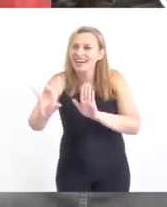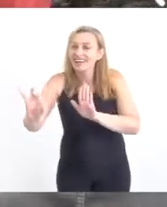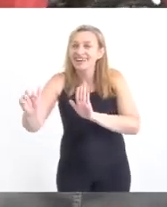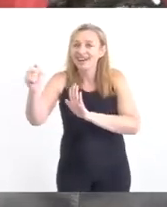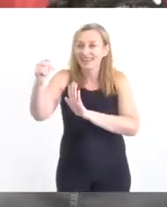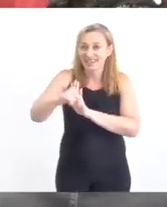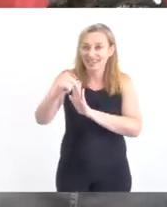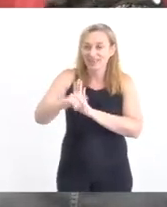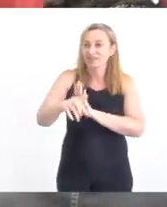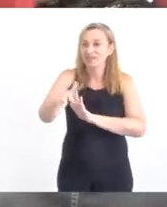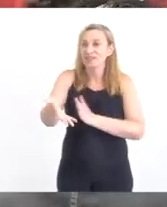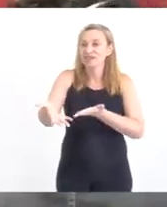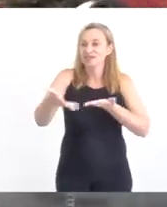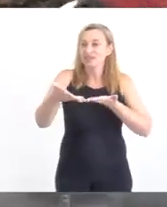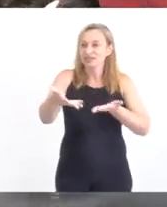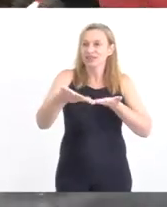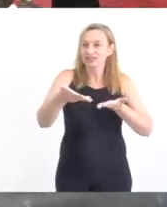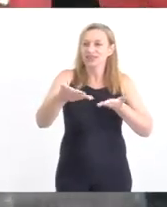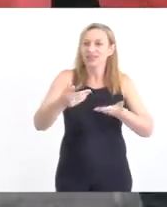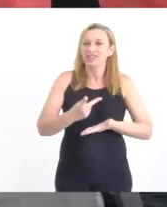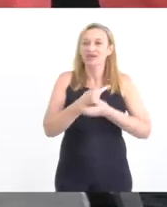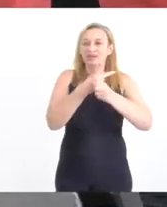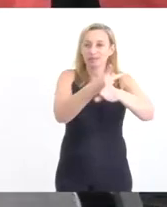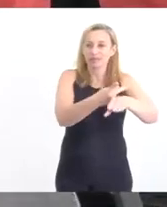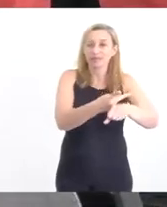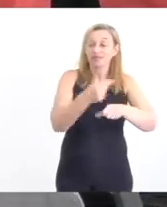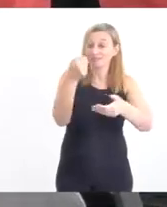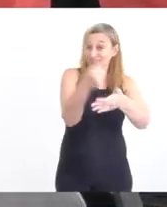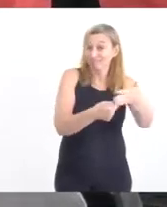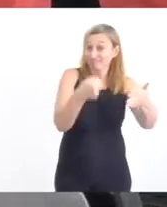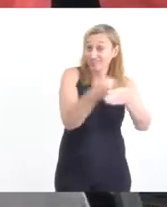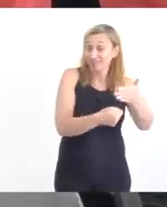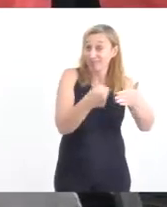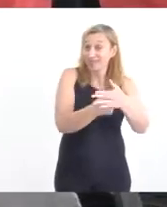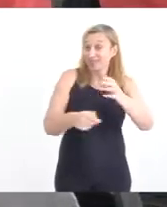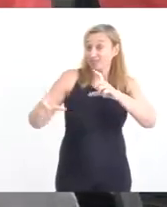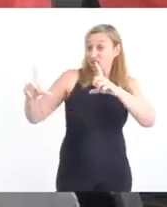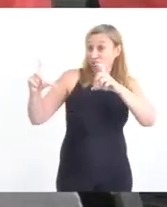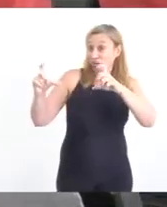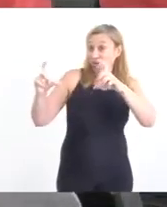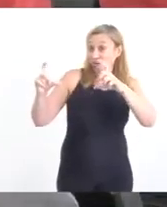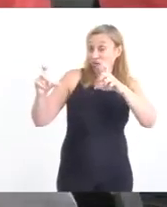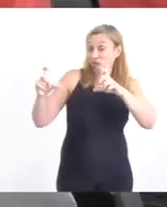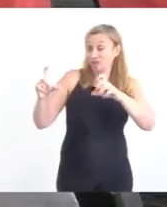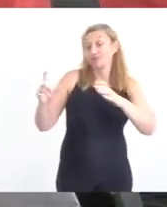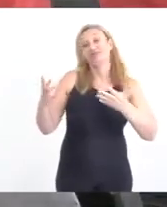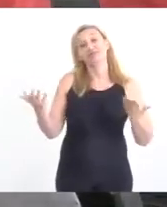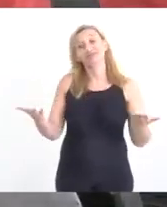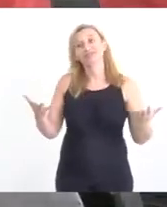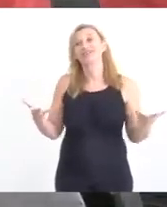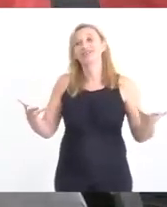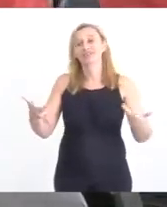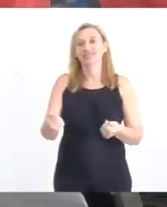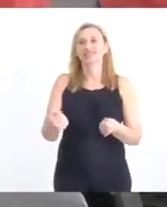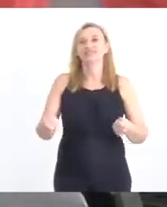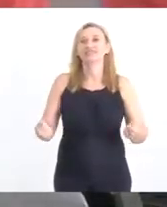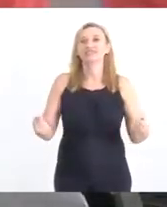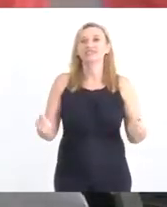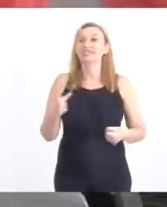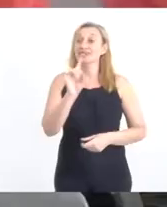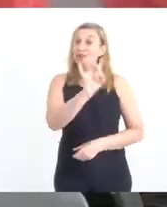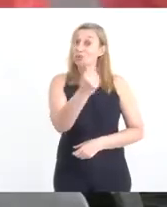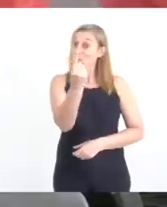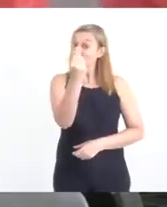aqui foi acolhido e premiado pela sua luta para tirar uma foto simbólica tá